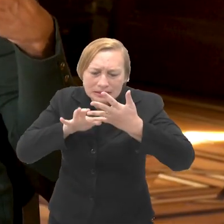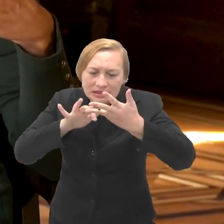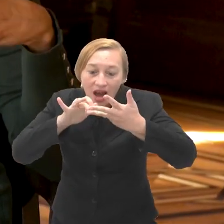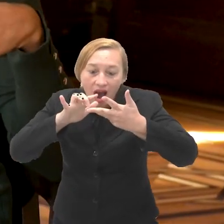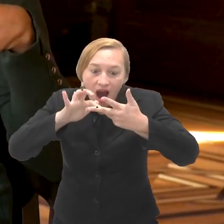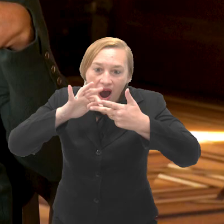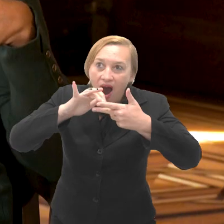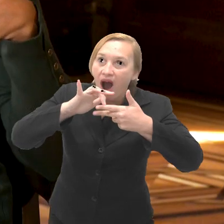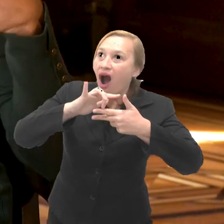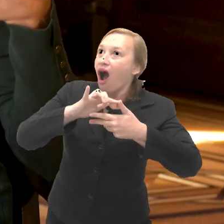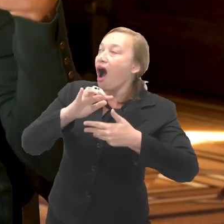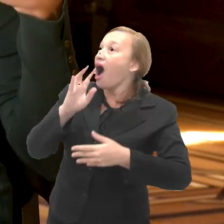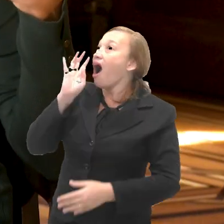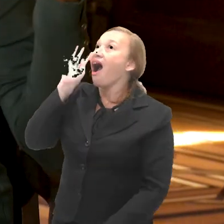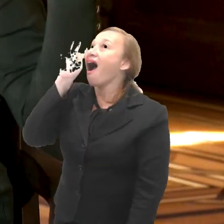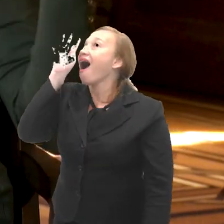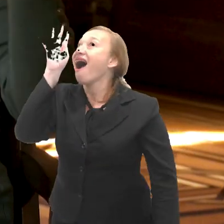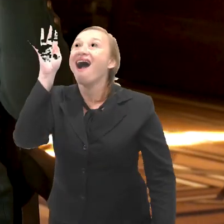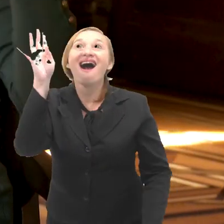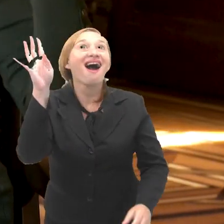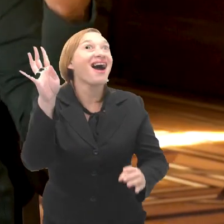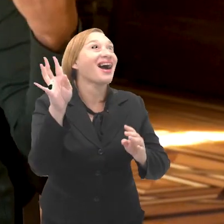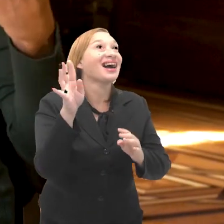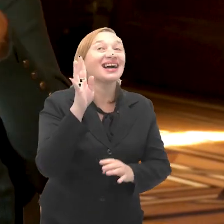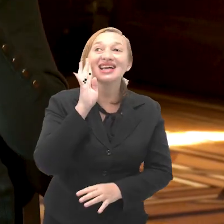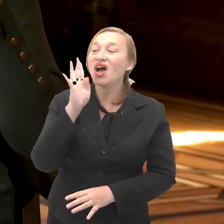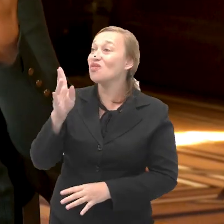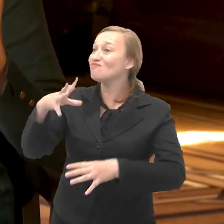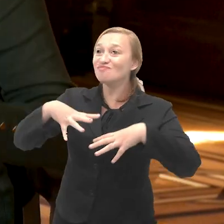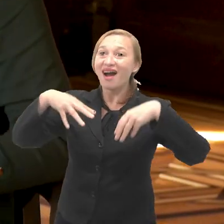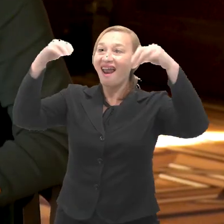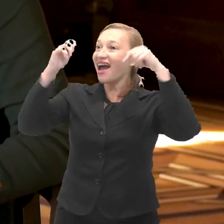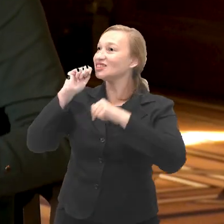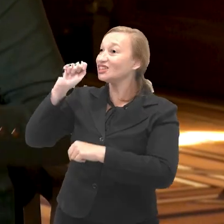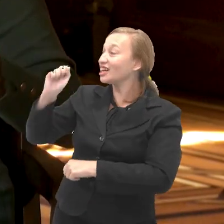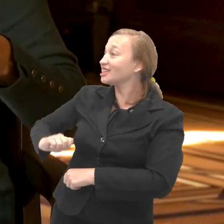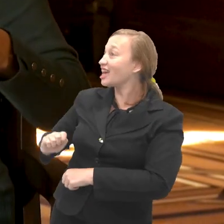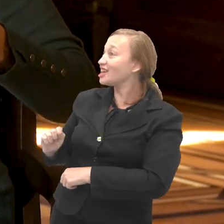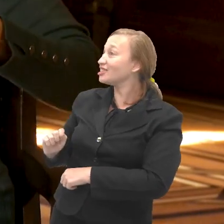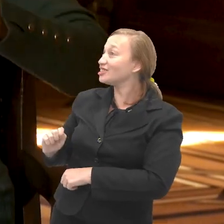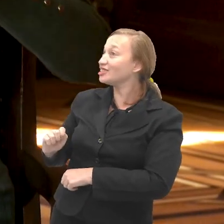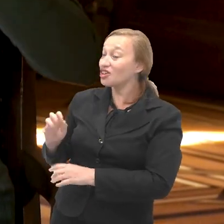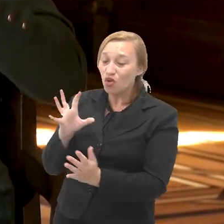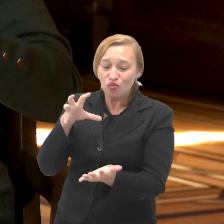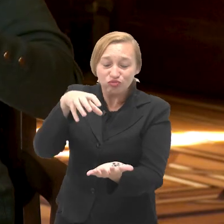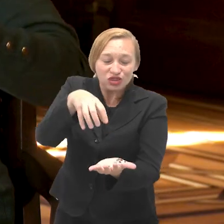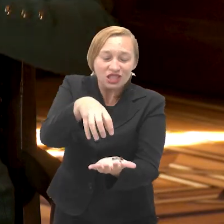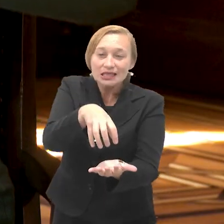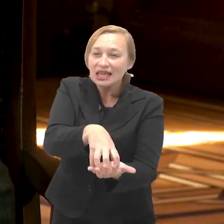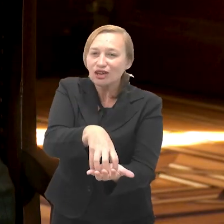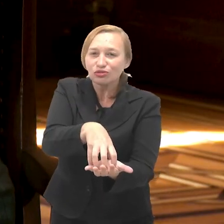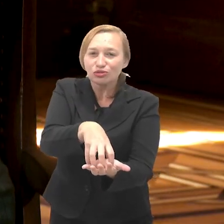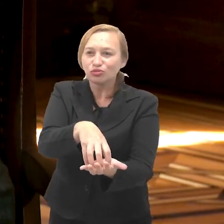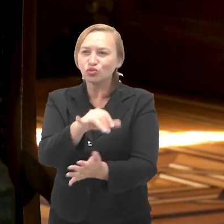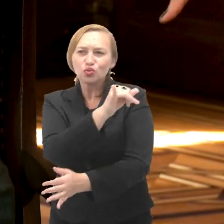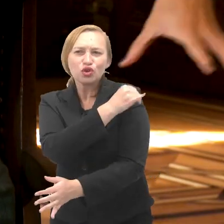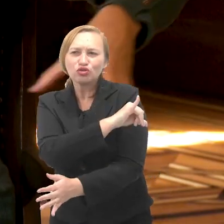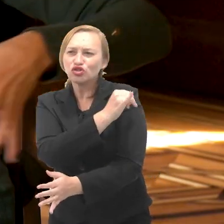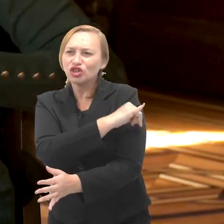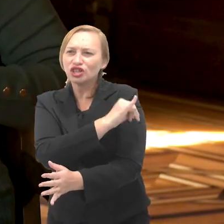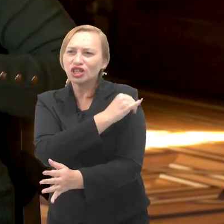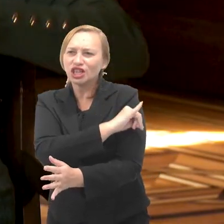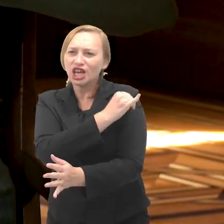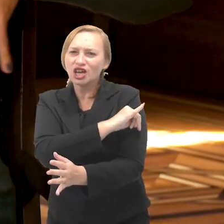escadas, né? E no meu imaginário, na minha ideia, era o Palácio Tiradentes como sol do centro histórico do